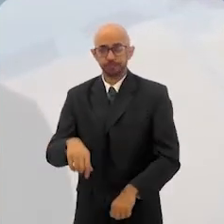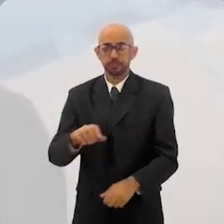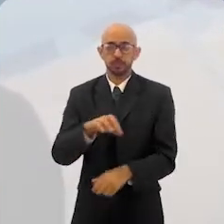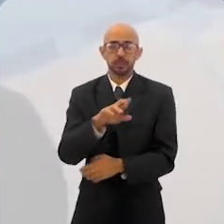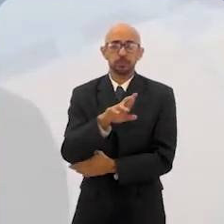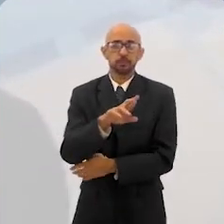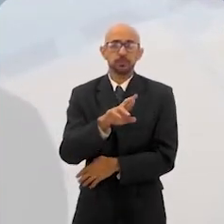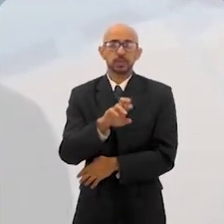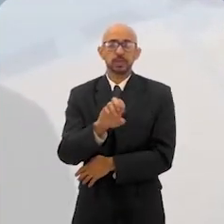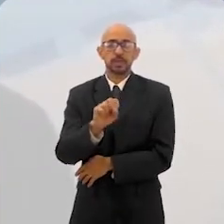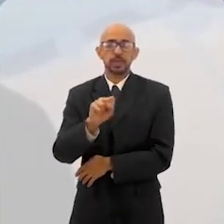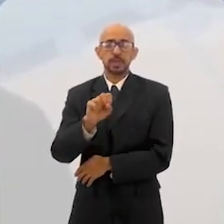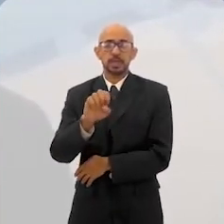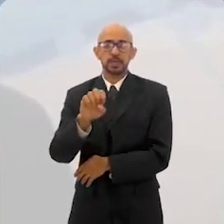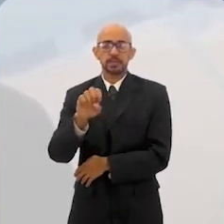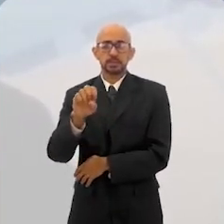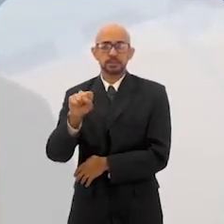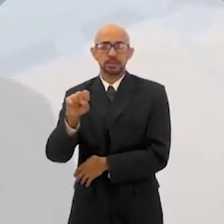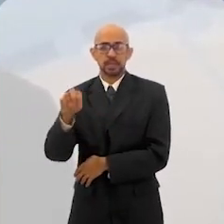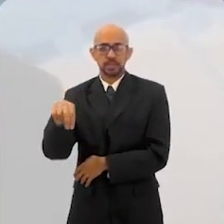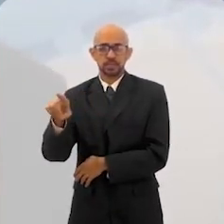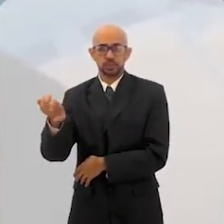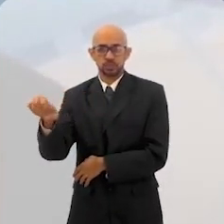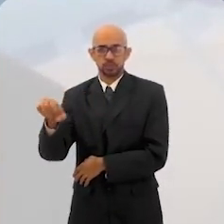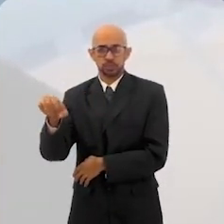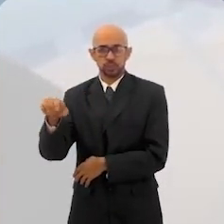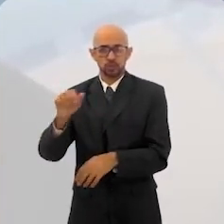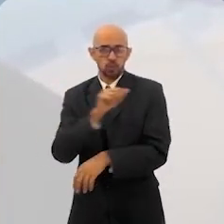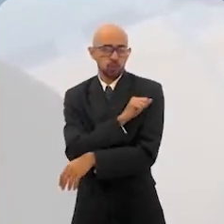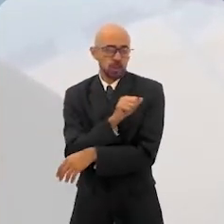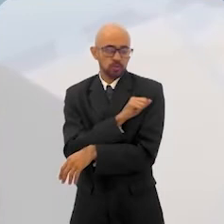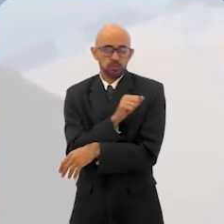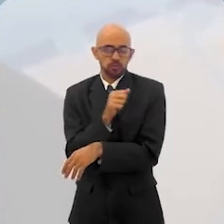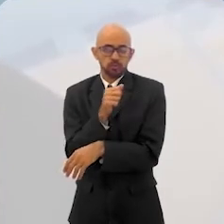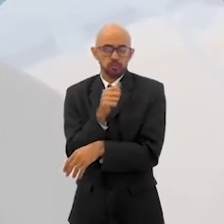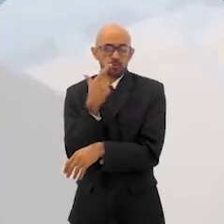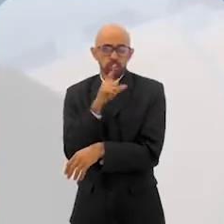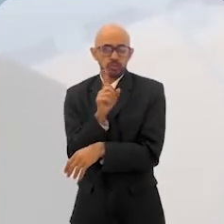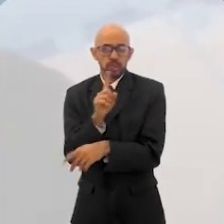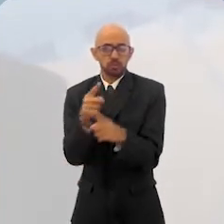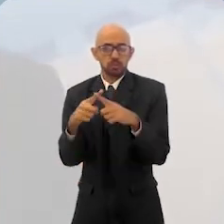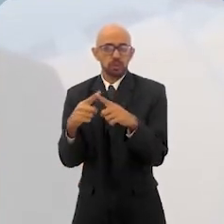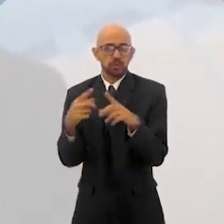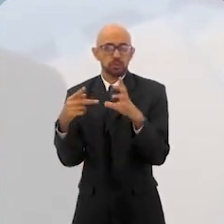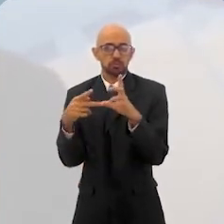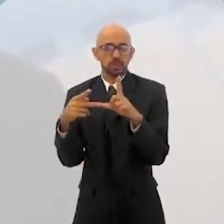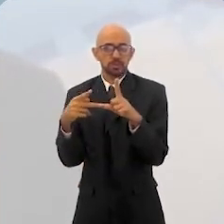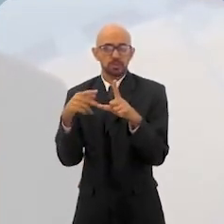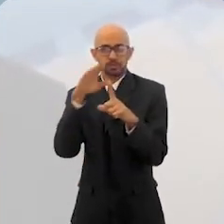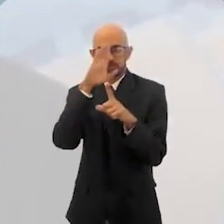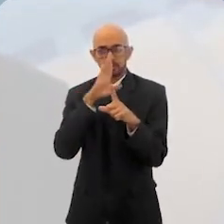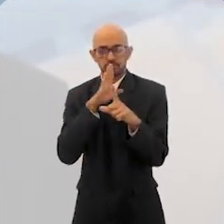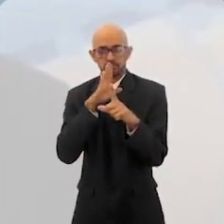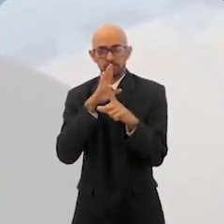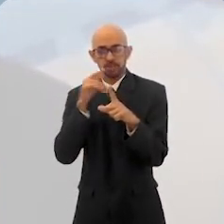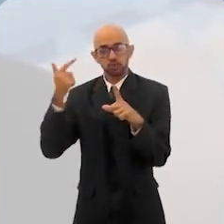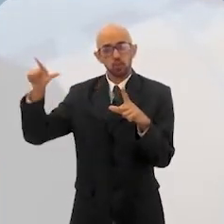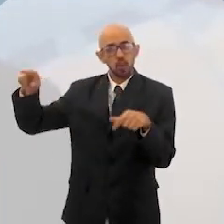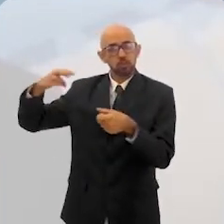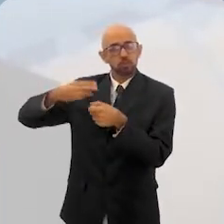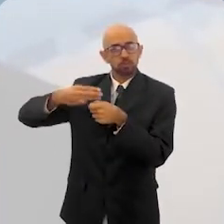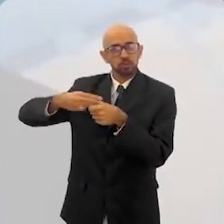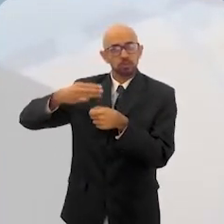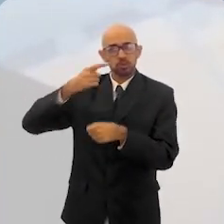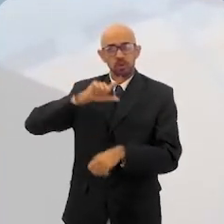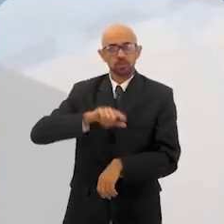mora em Resende, ele tem dificuldade de deslocamento porque não tem um passe livre municipal. Mas o cara de outro município chega de graça no meu campus porque tem